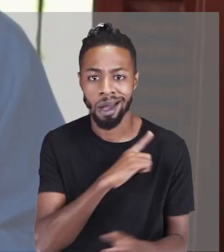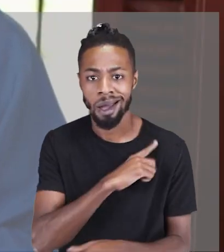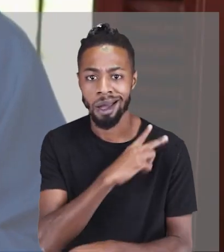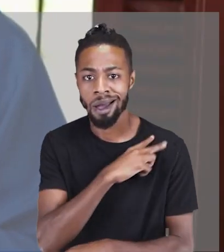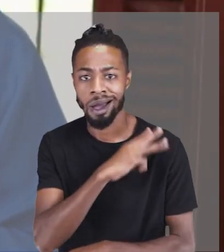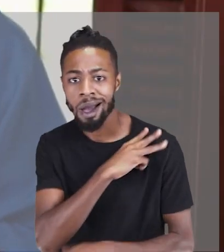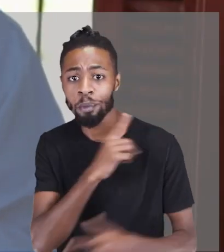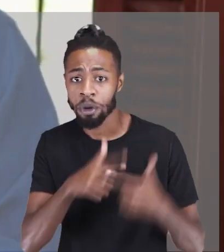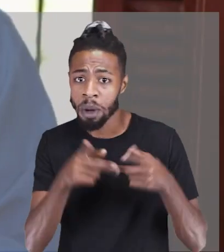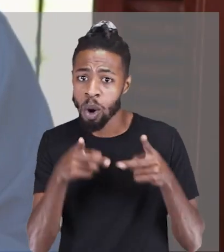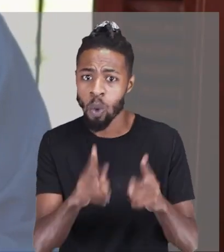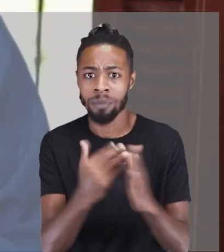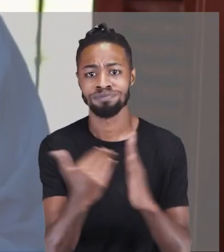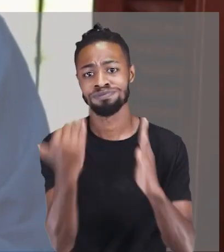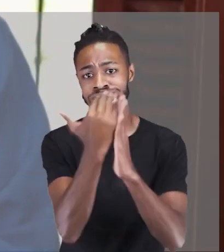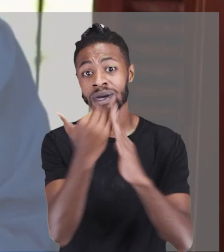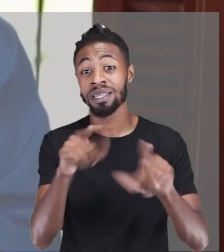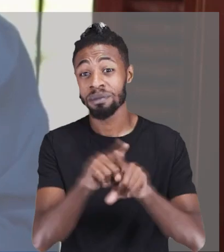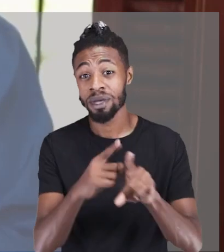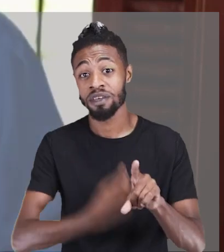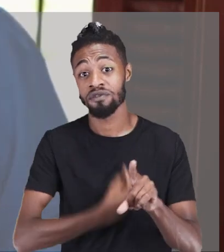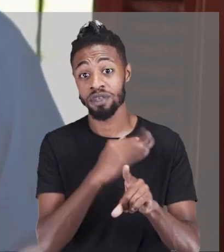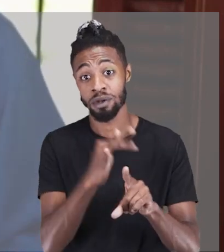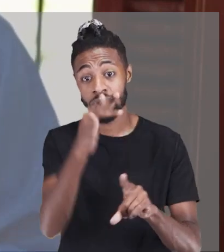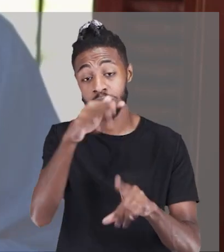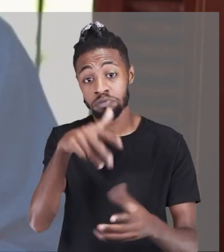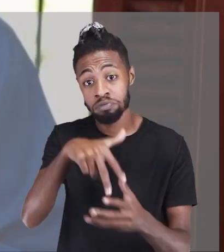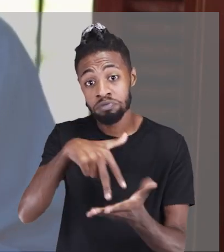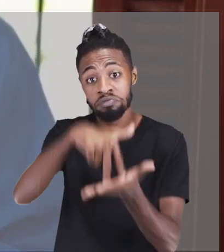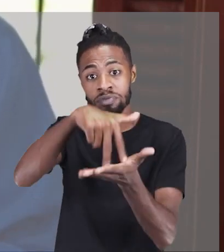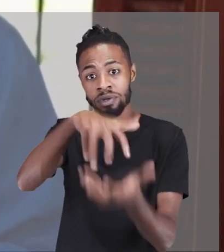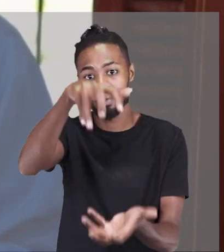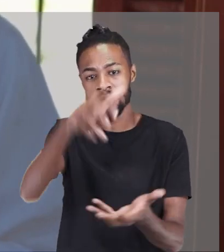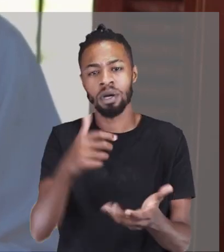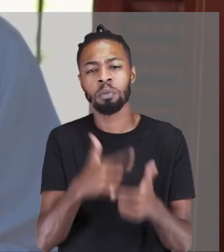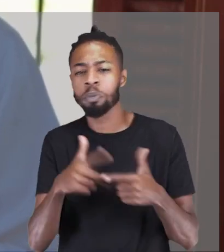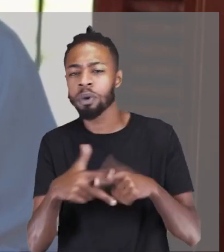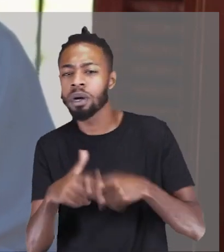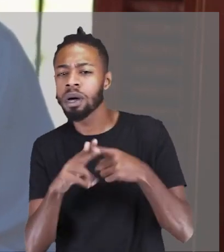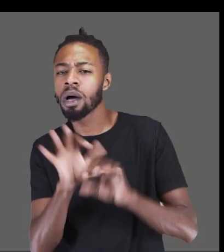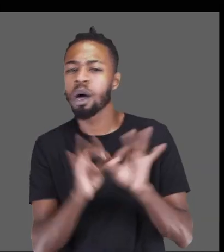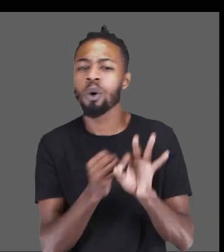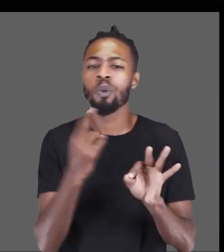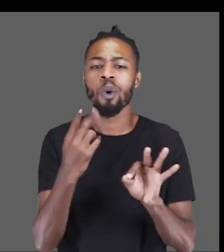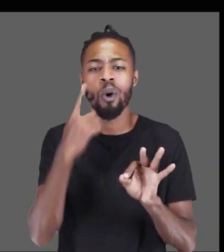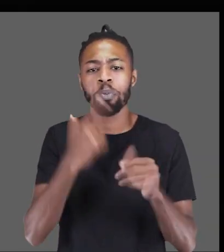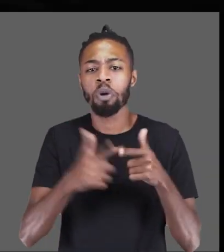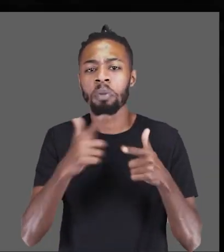A gente vai procurar soluções ou vamos varrer os problemas para debaixo do tapete?